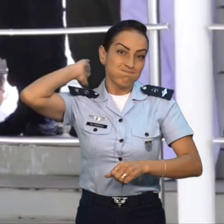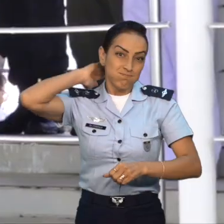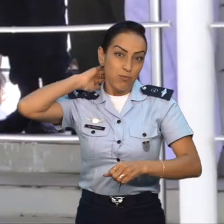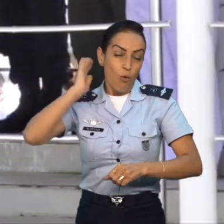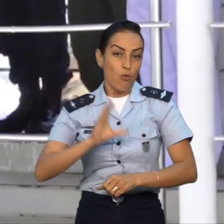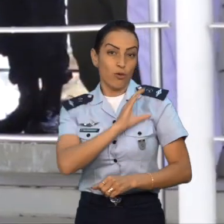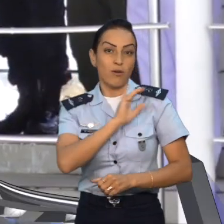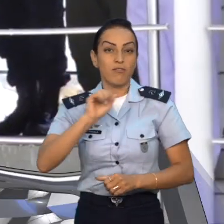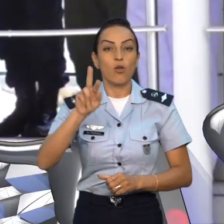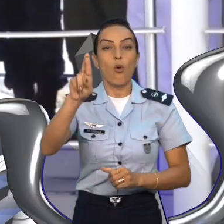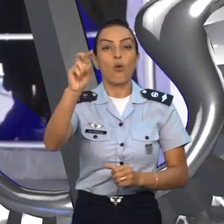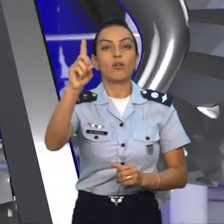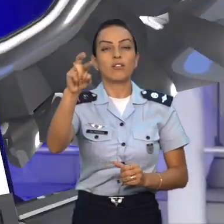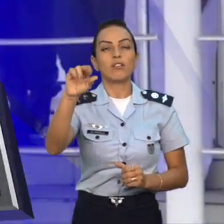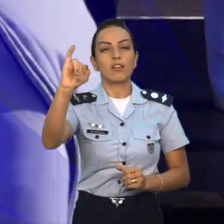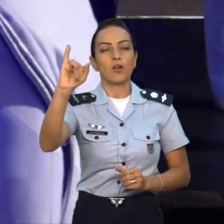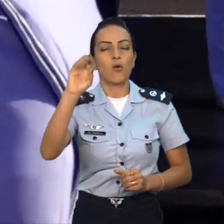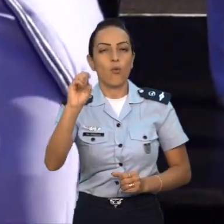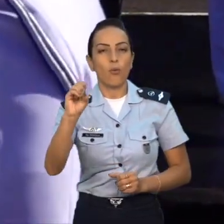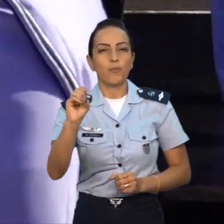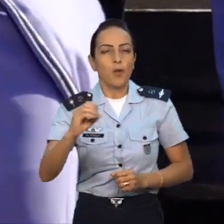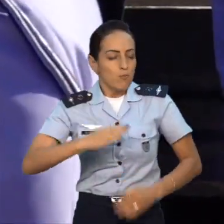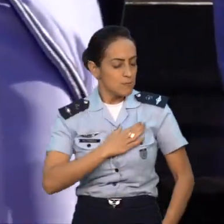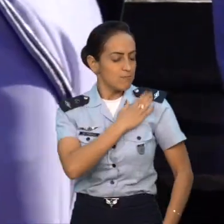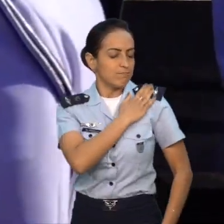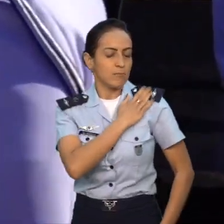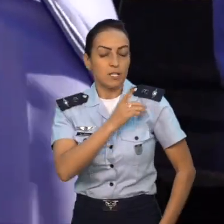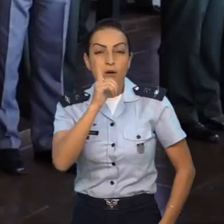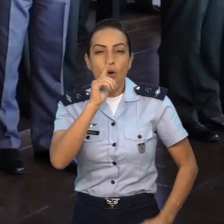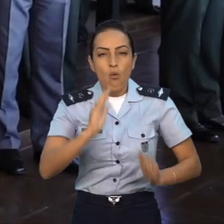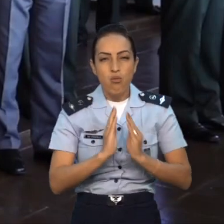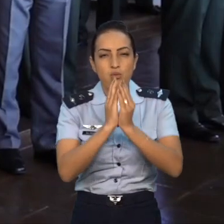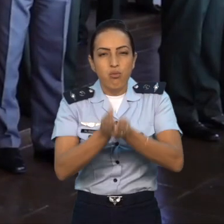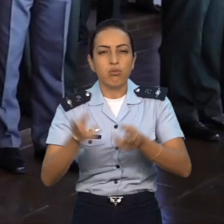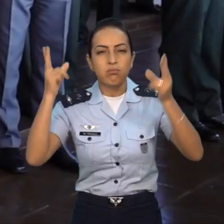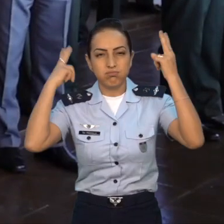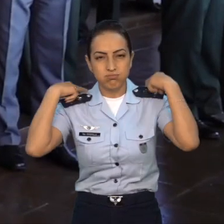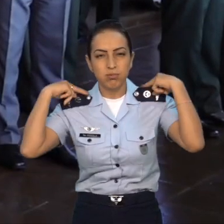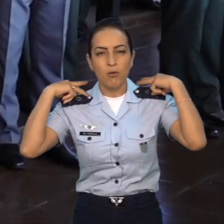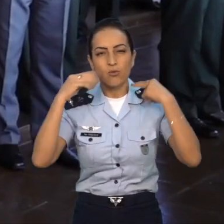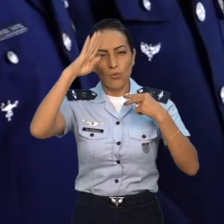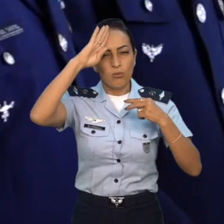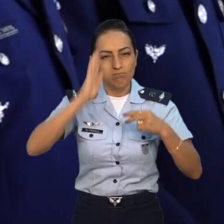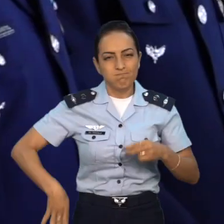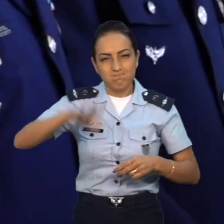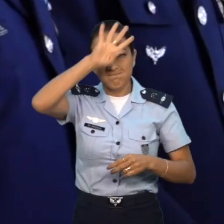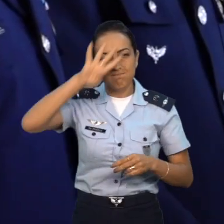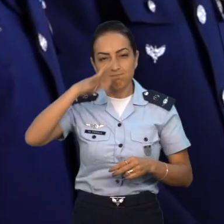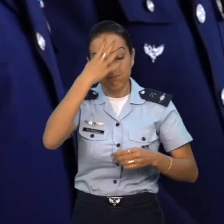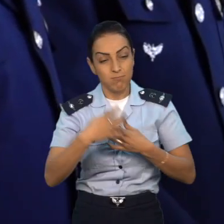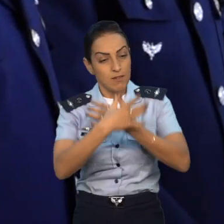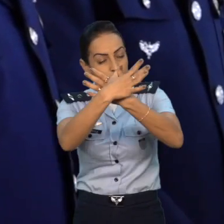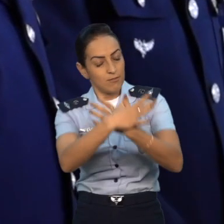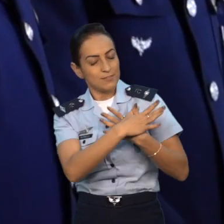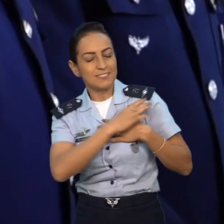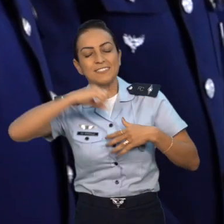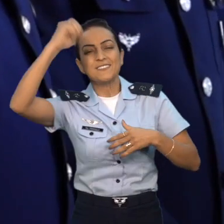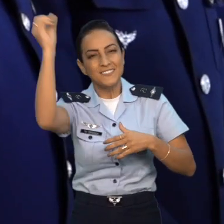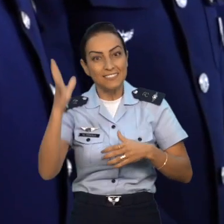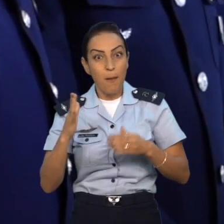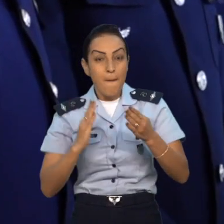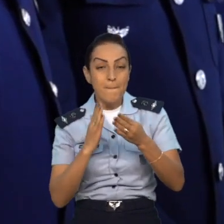Aviador Rodrigo Goretti Piedade. Militares da Marinha do Brasil, do Exército Brasileiro e da Força Aérea